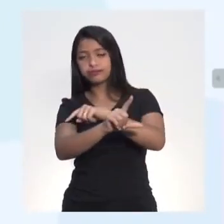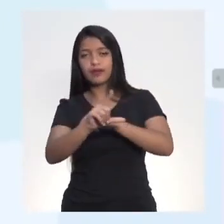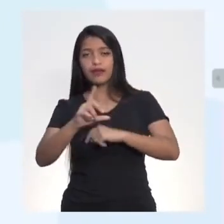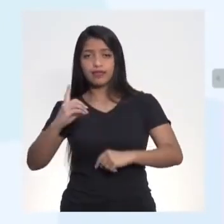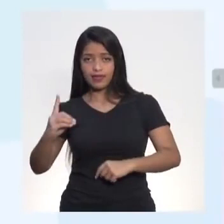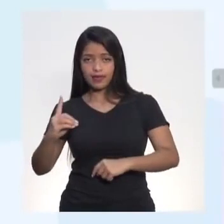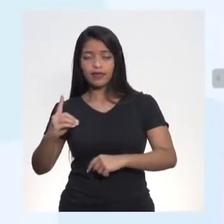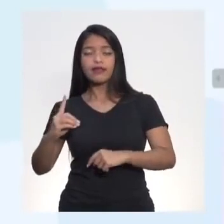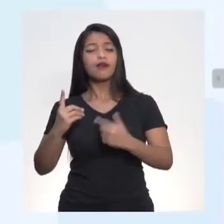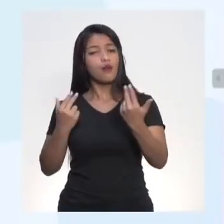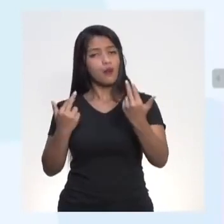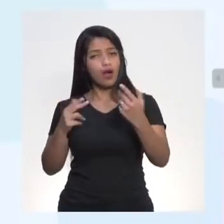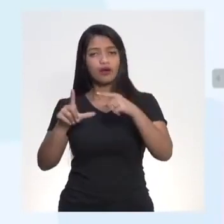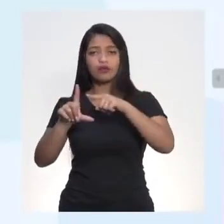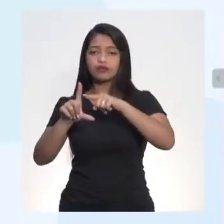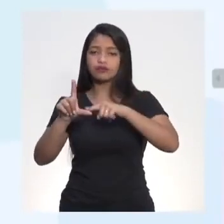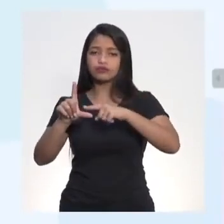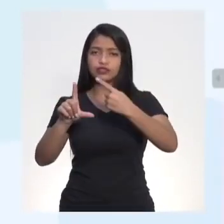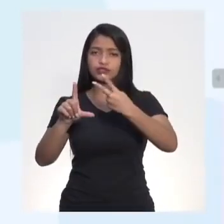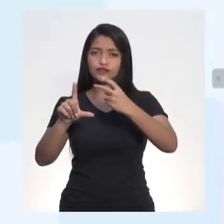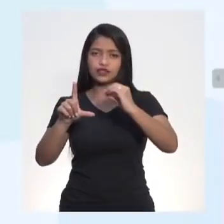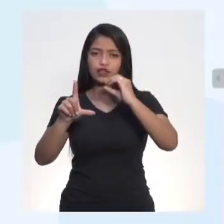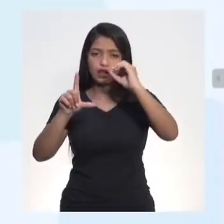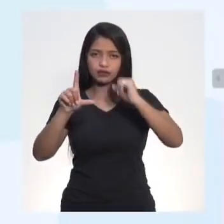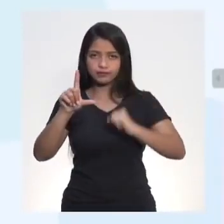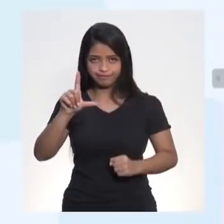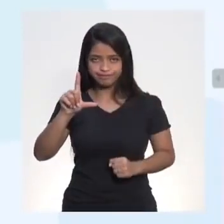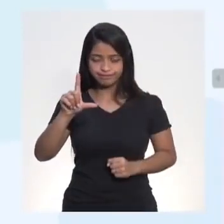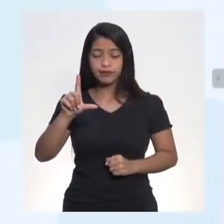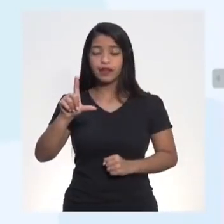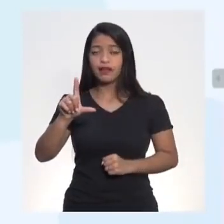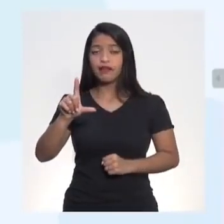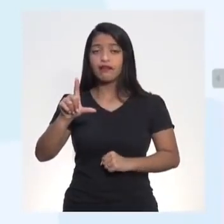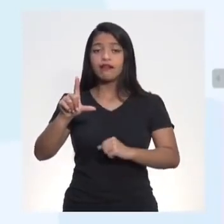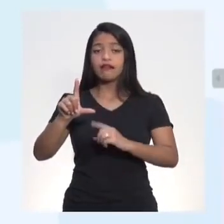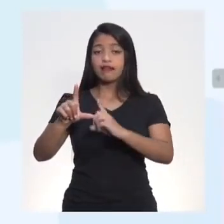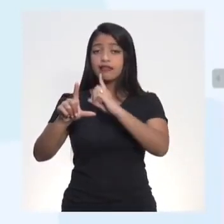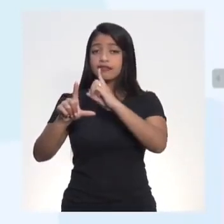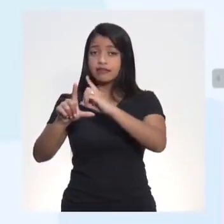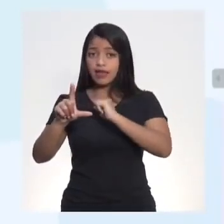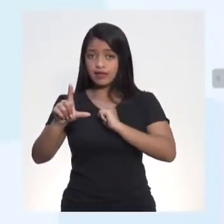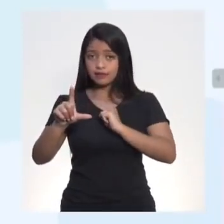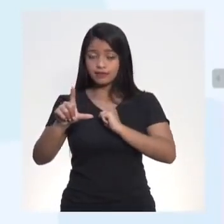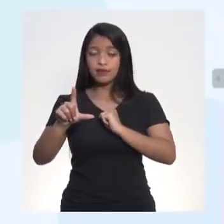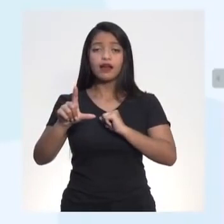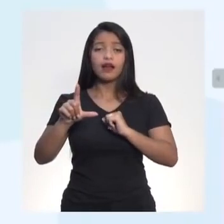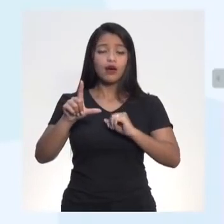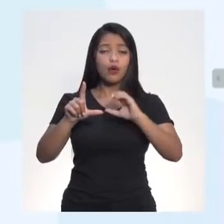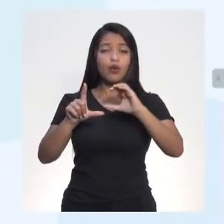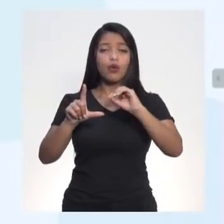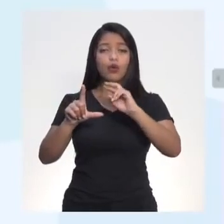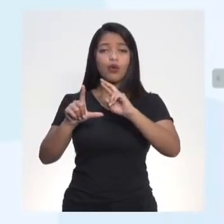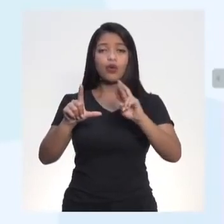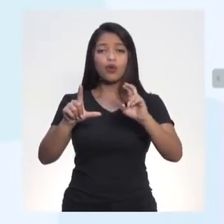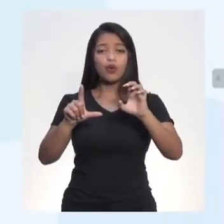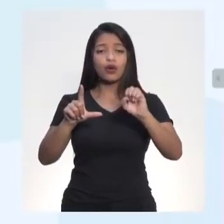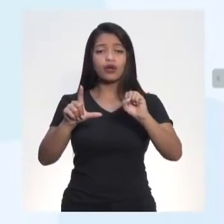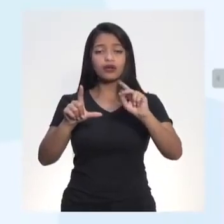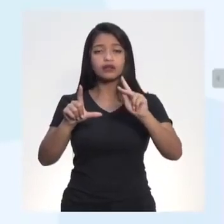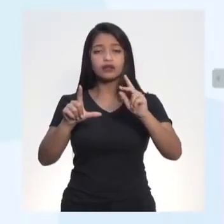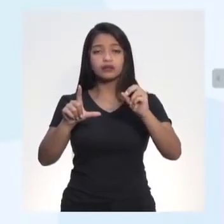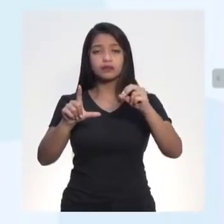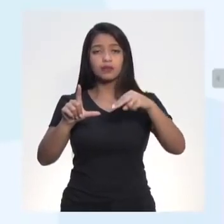o H, 120 graus. Então, se esse aqui é igual a esse, qual que é a